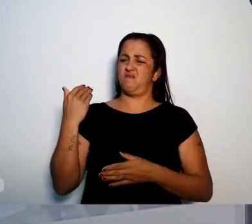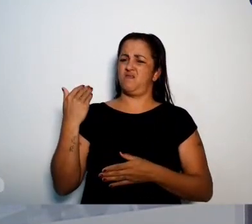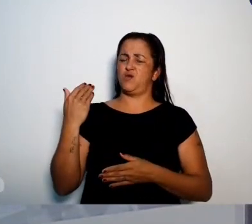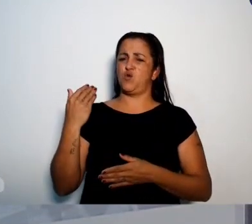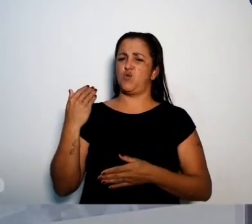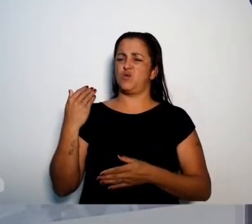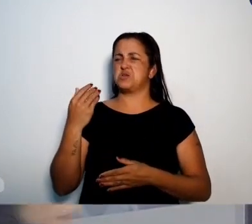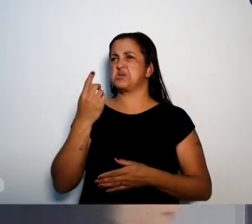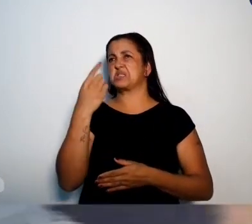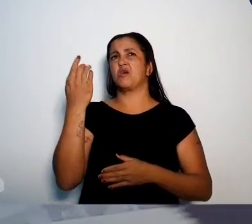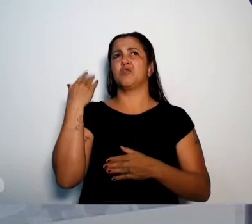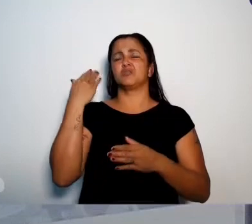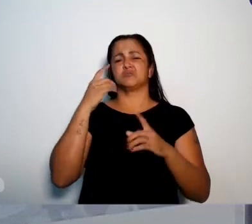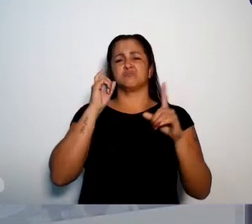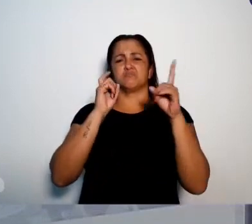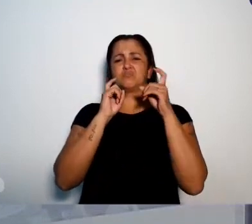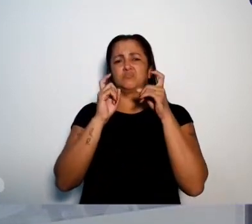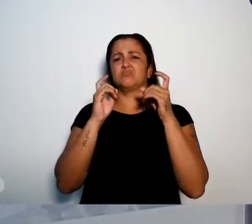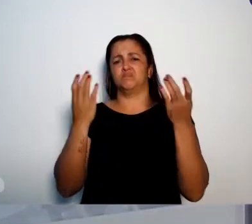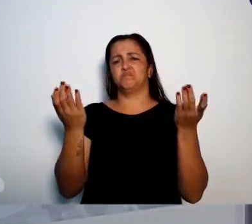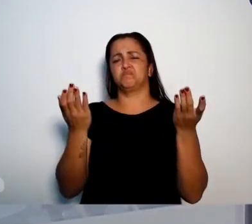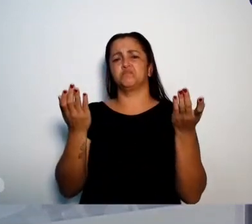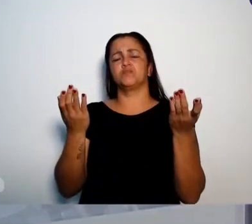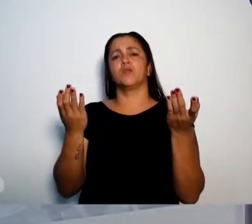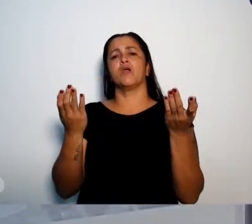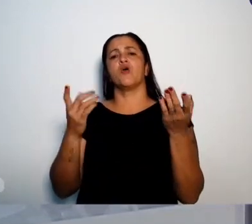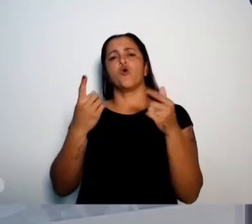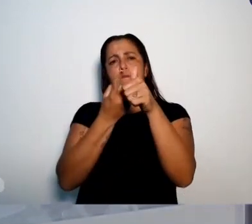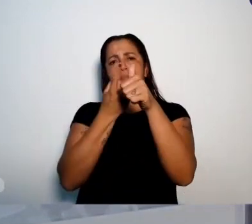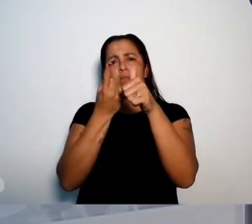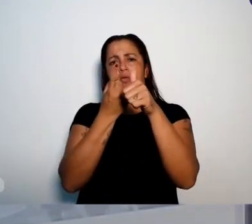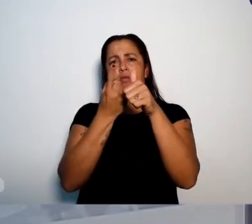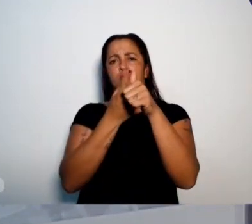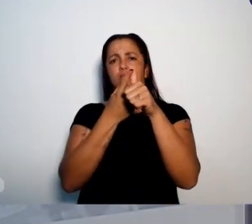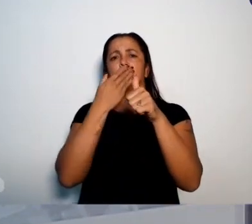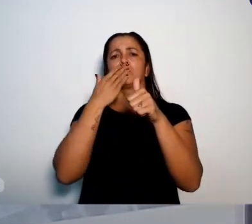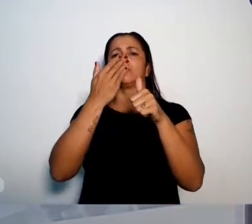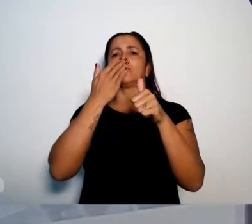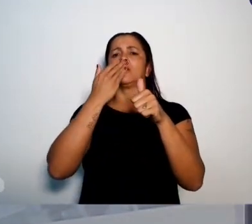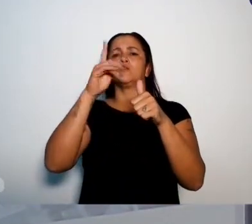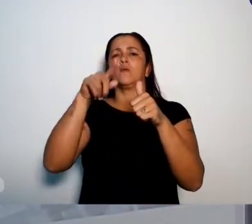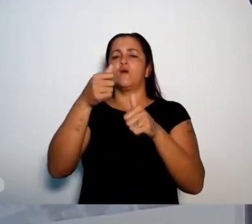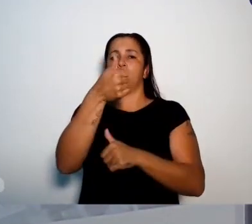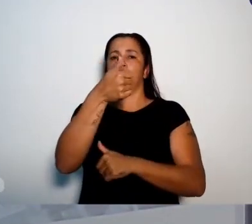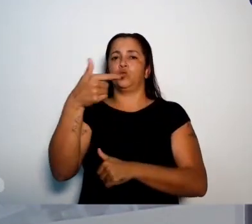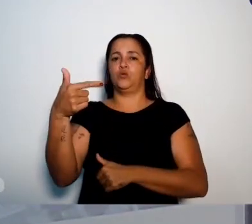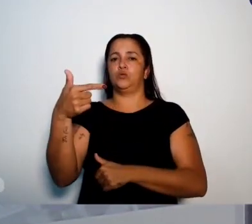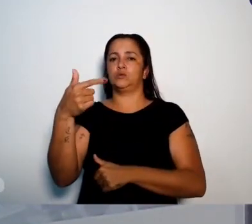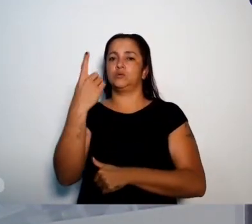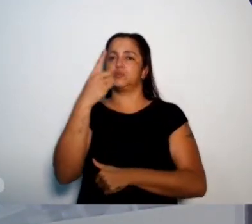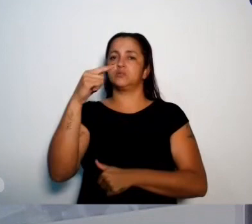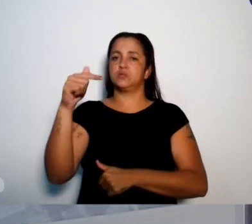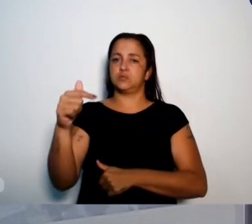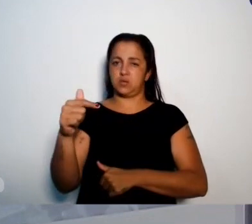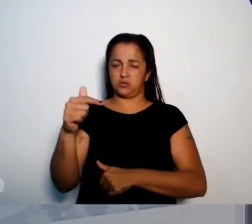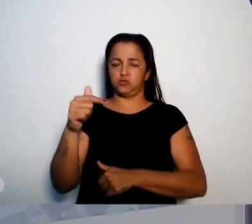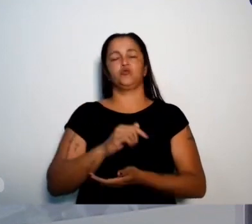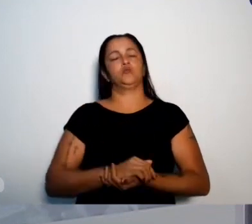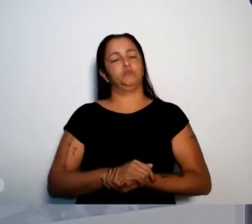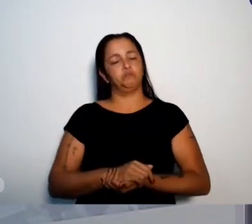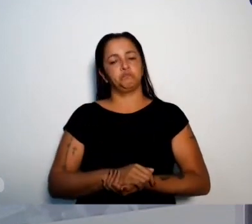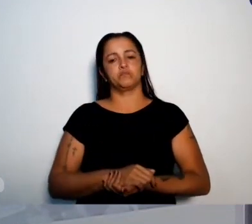nas últimas sessões. O primeiro requerimento é o 1217. O 1217, eu